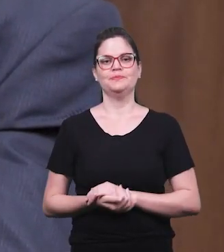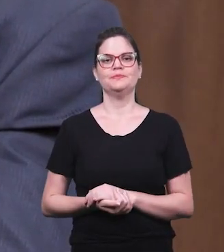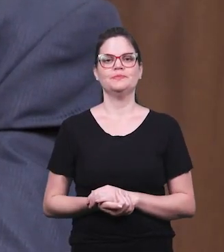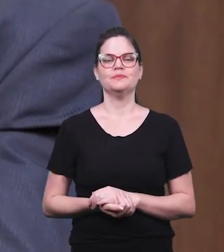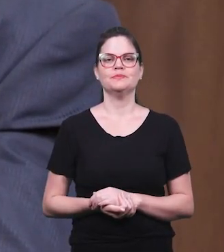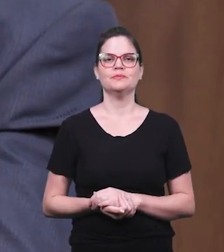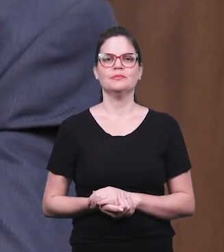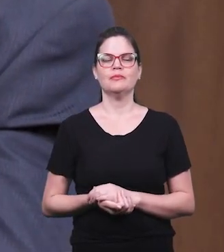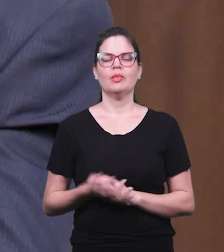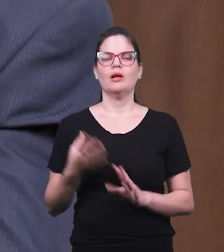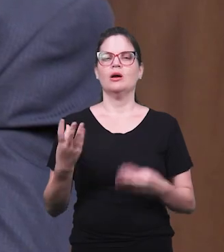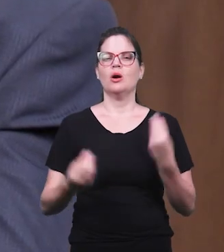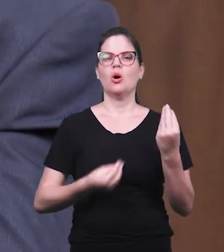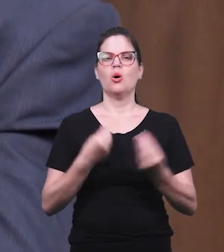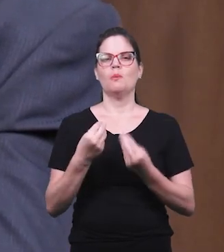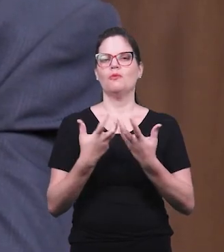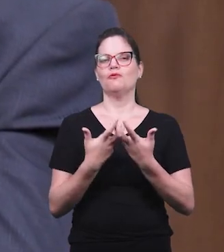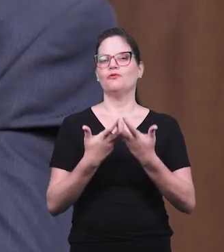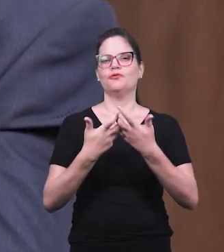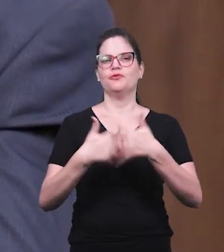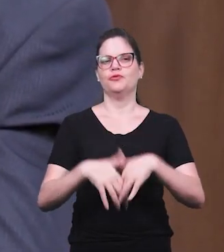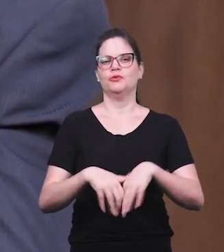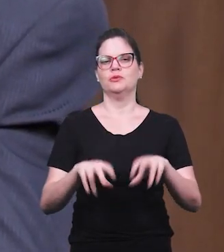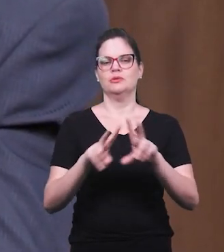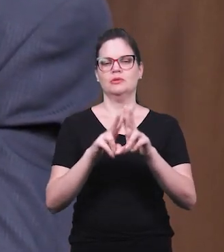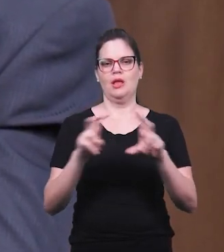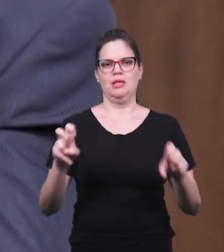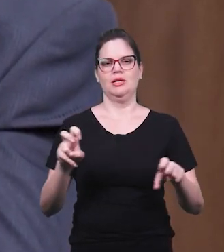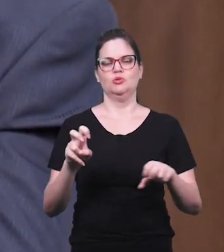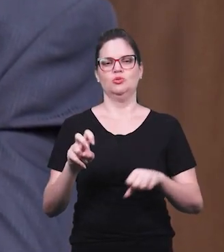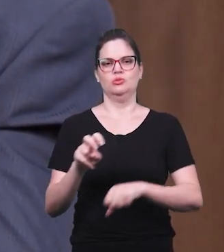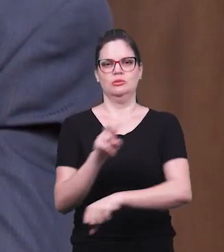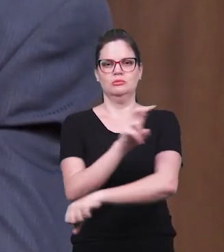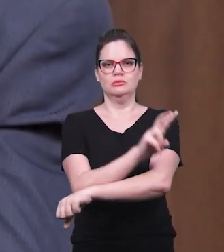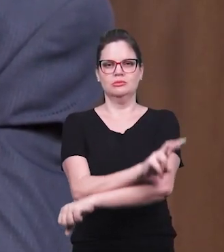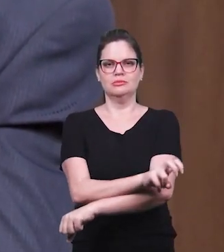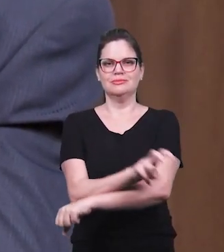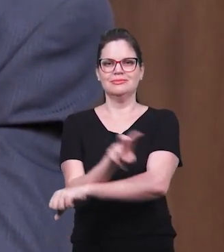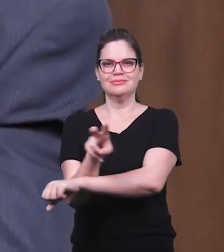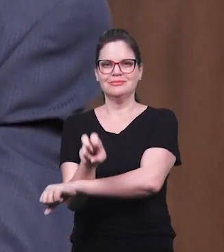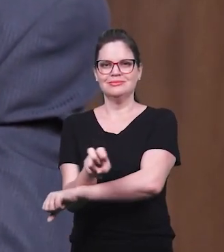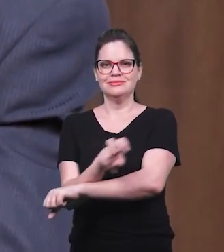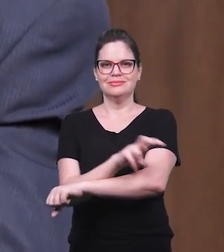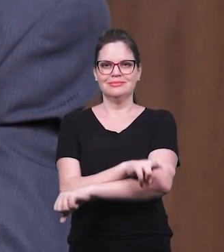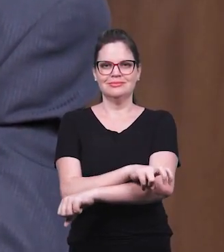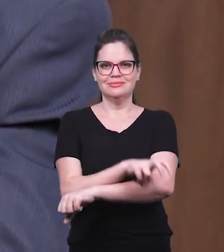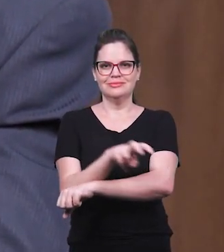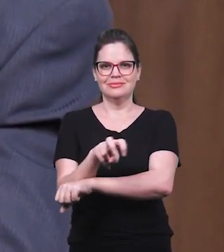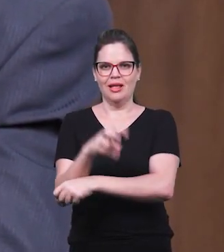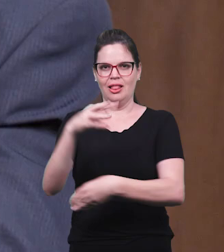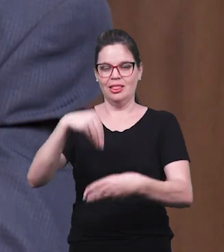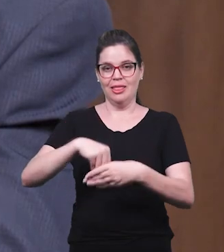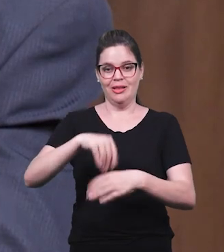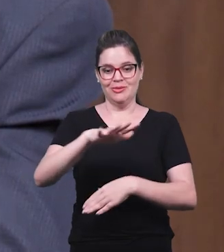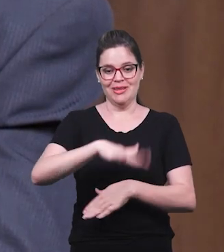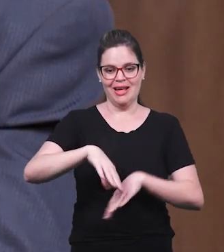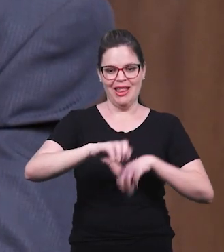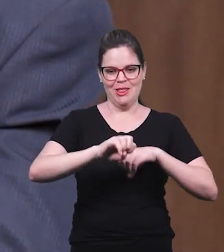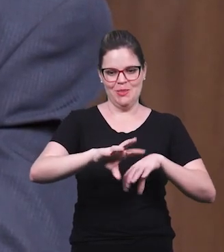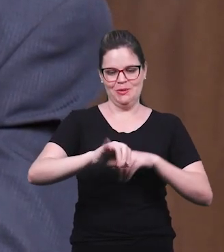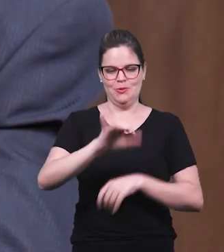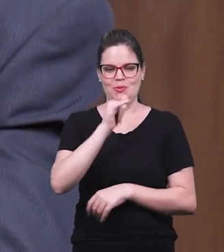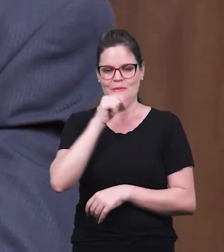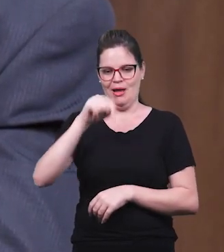que funciona essa parte da robótica na educação. Por exemplo, aqui no Brasil, hoje, na